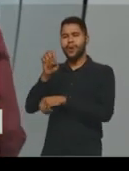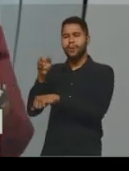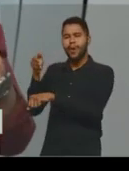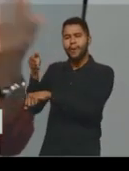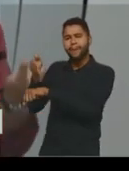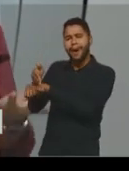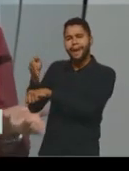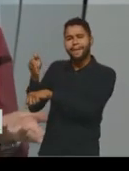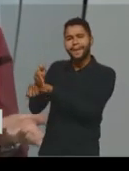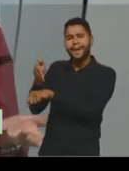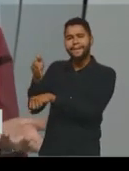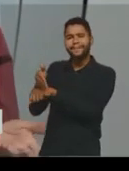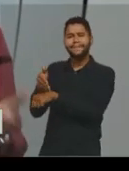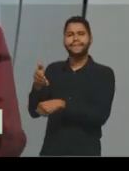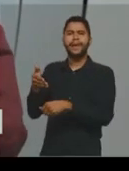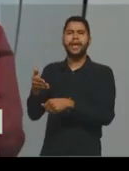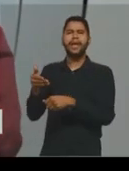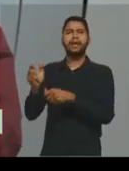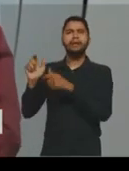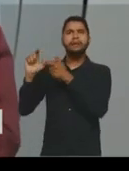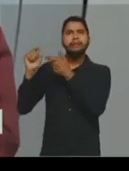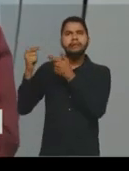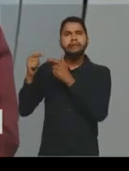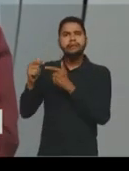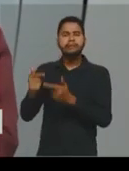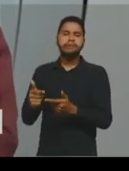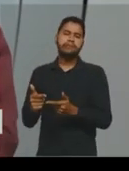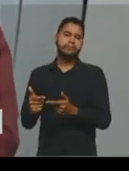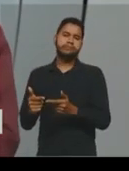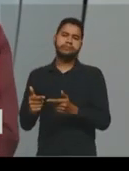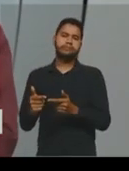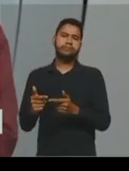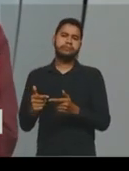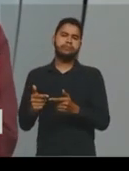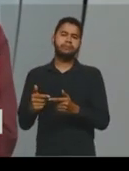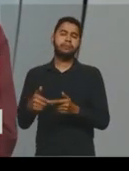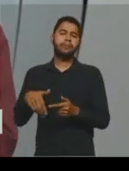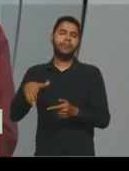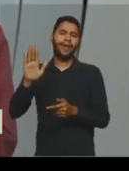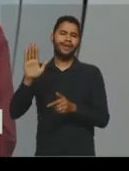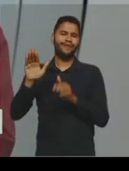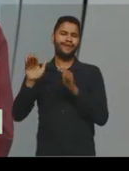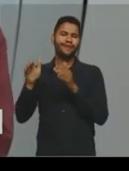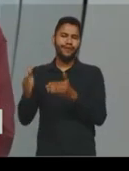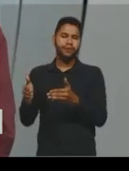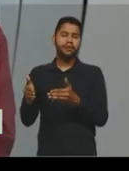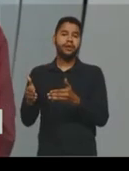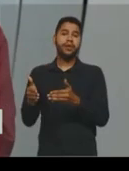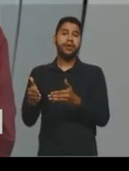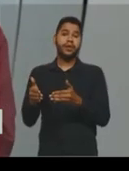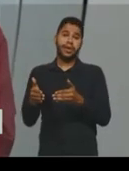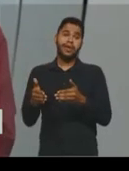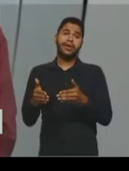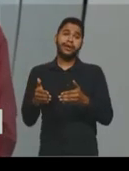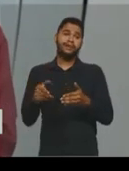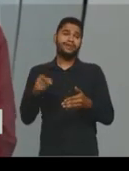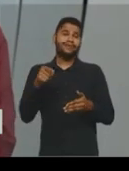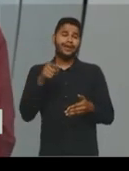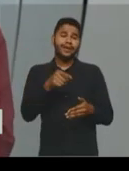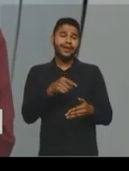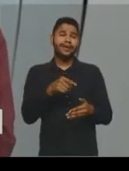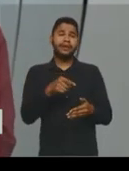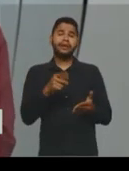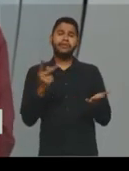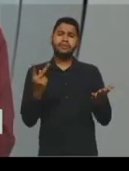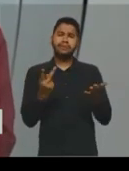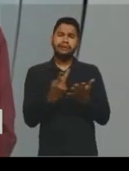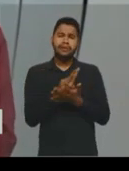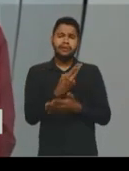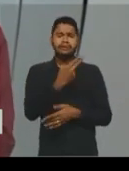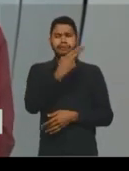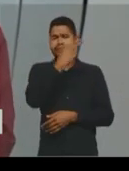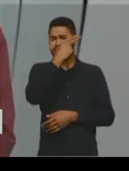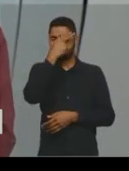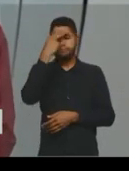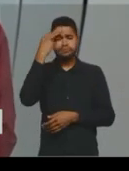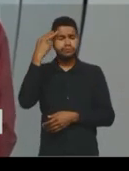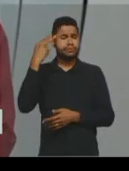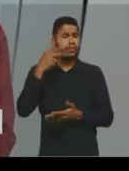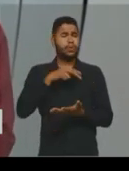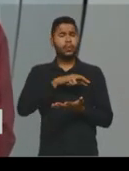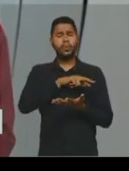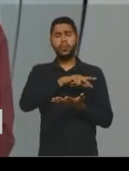história, é história tradicional, é a história dos europeus na África. Então ela é vítima realmente dos